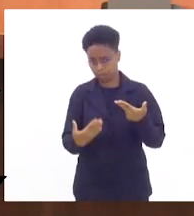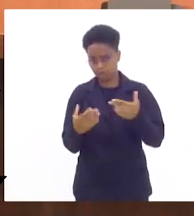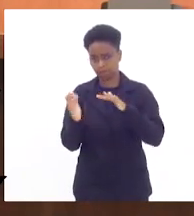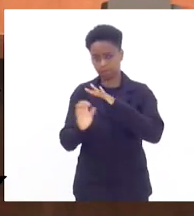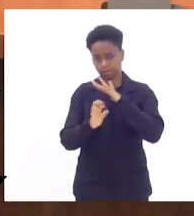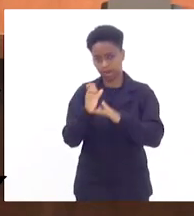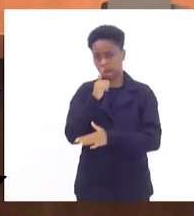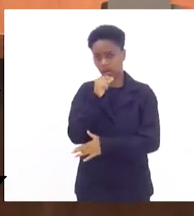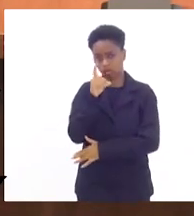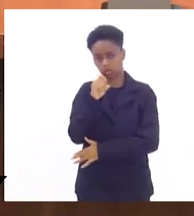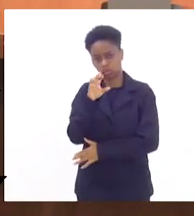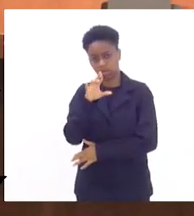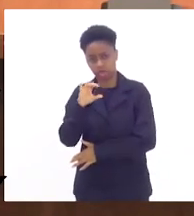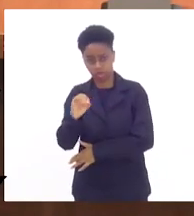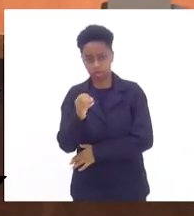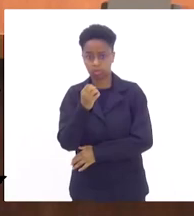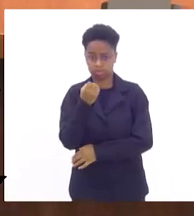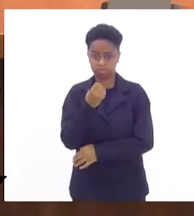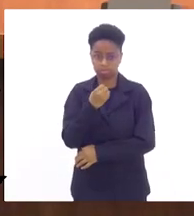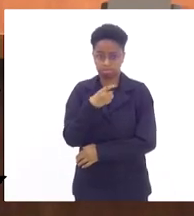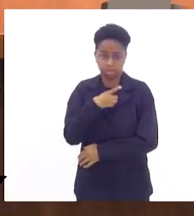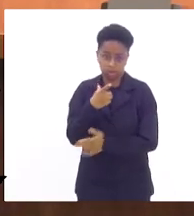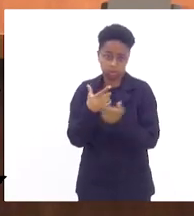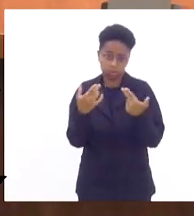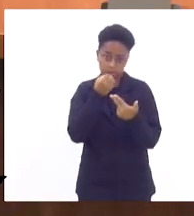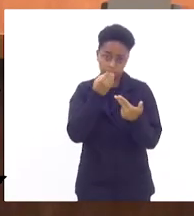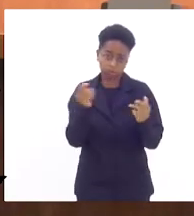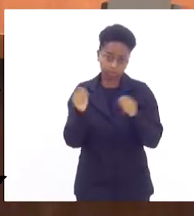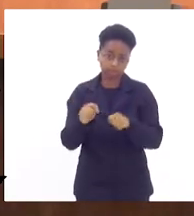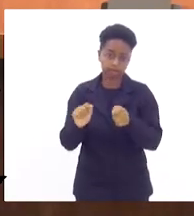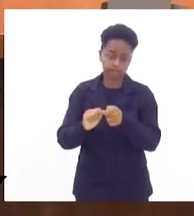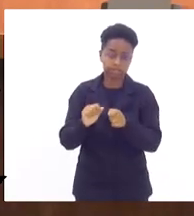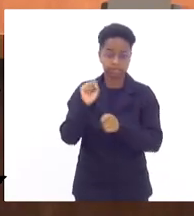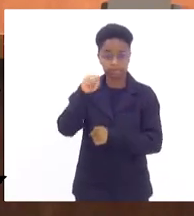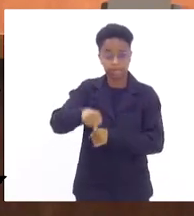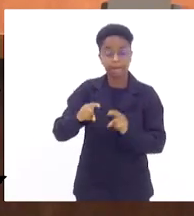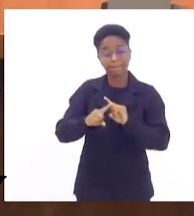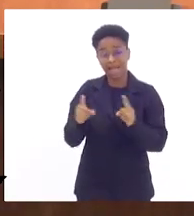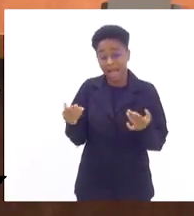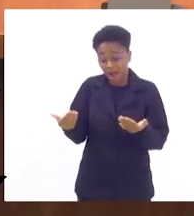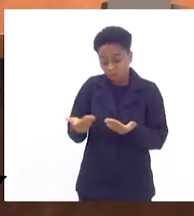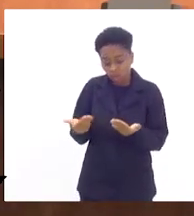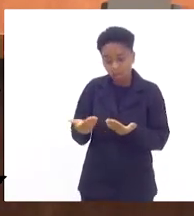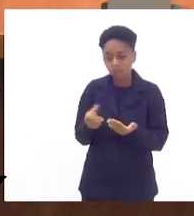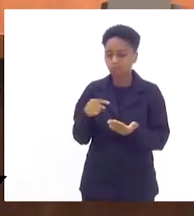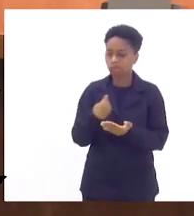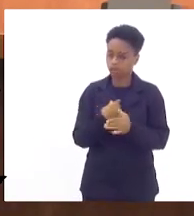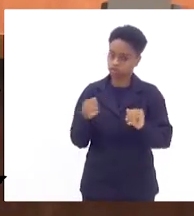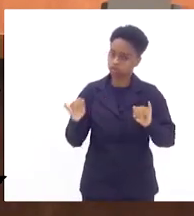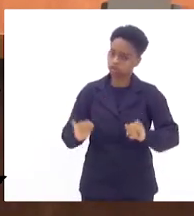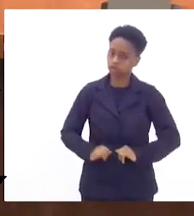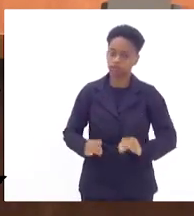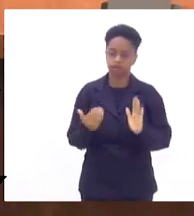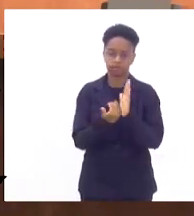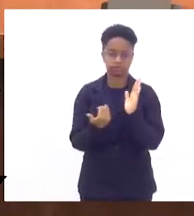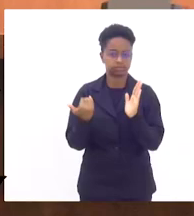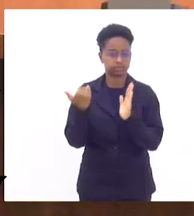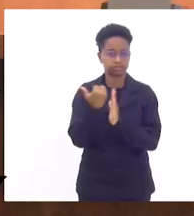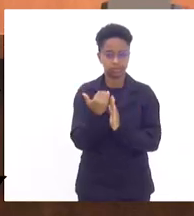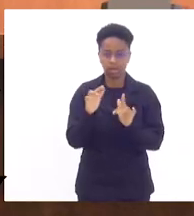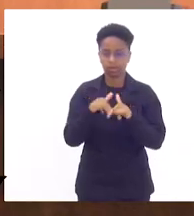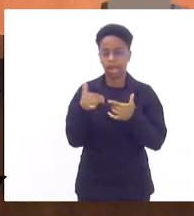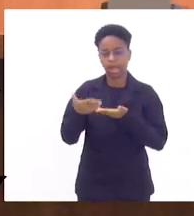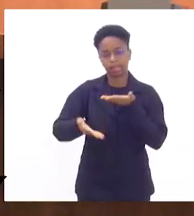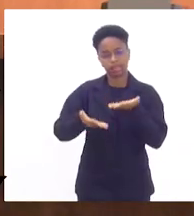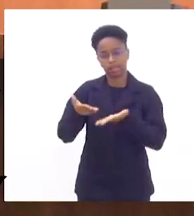Rio, tem muita coisa boa que pode ser feita? Tem. Mas, por enquanto, nós estamos sofrendo muito com o